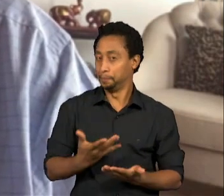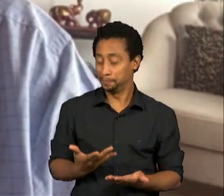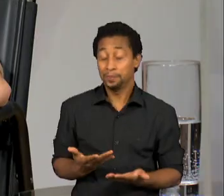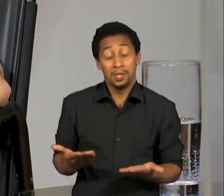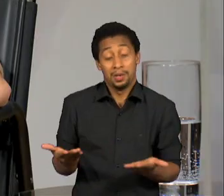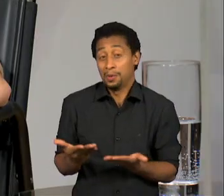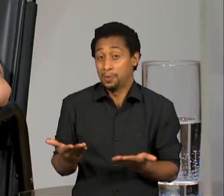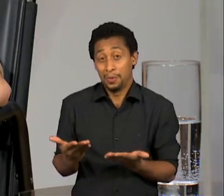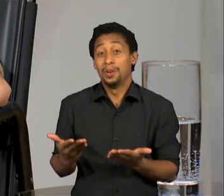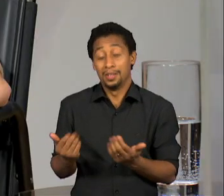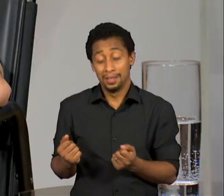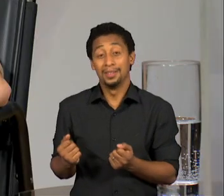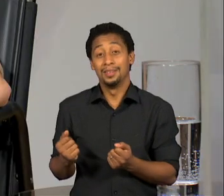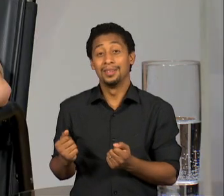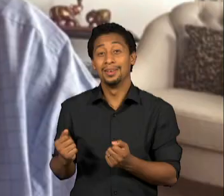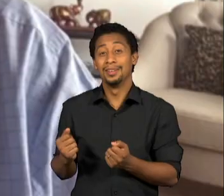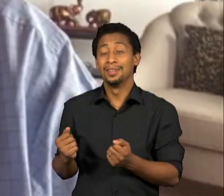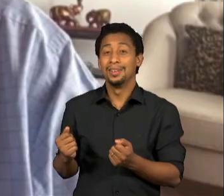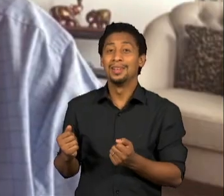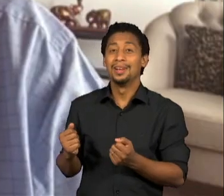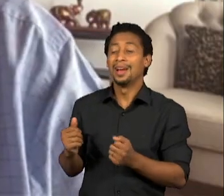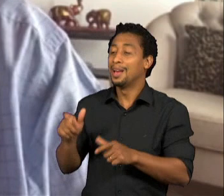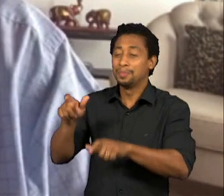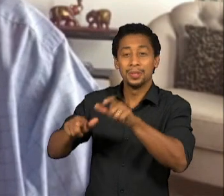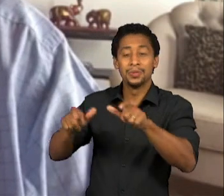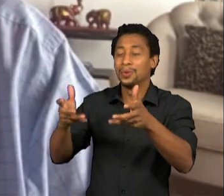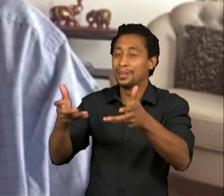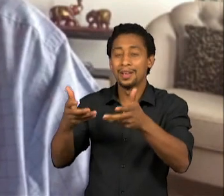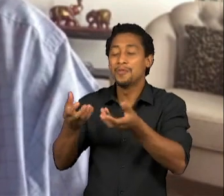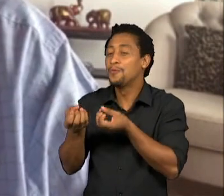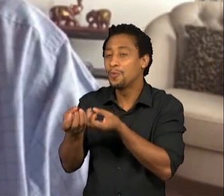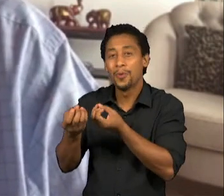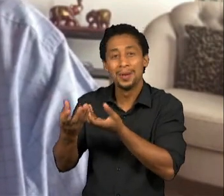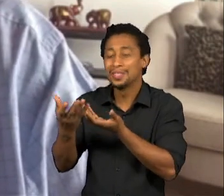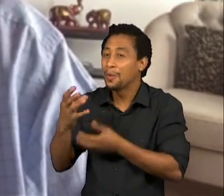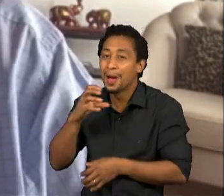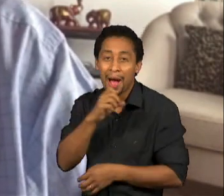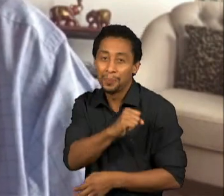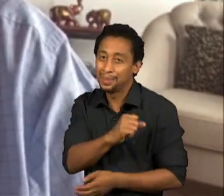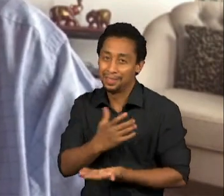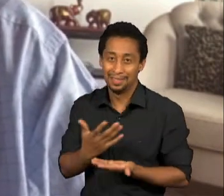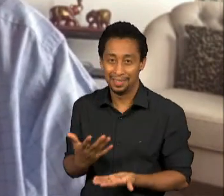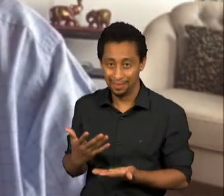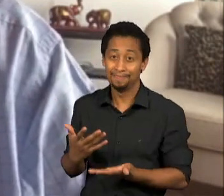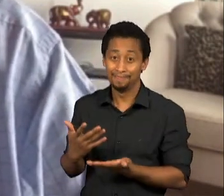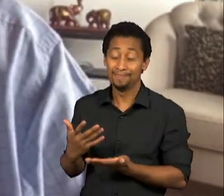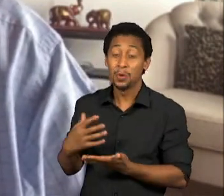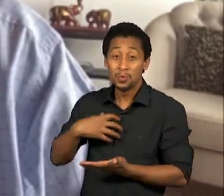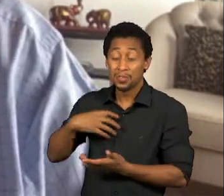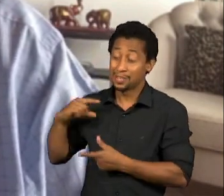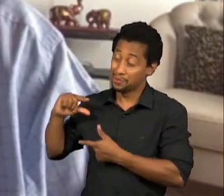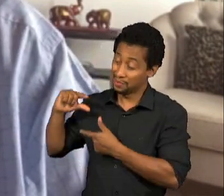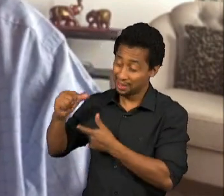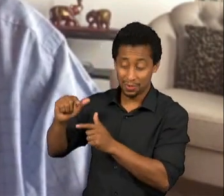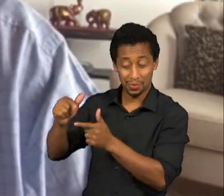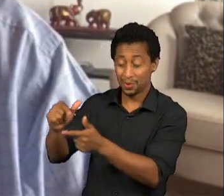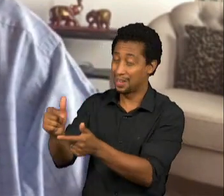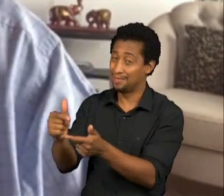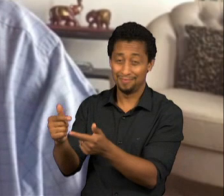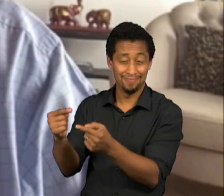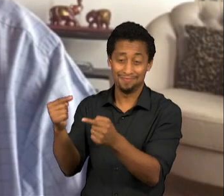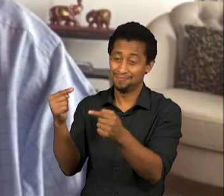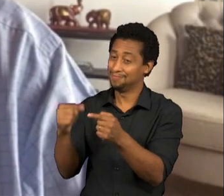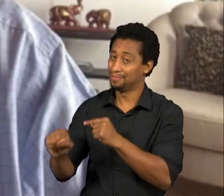a mídia tradicional. Eu acho que o que precisa, além de mudar a forma de você fazer isso, as